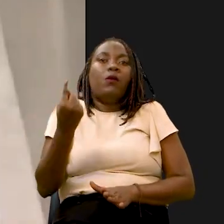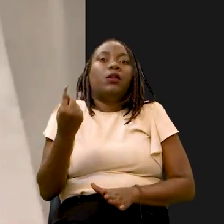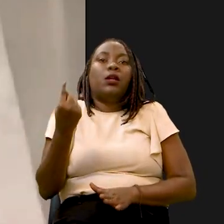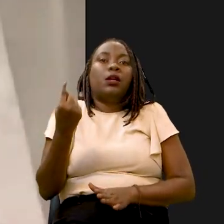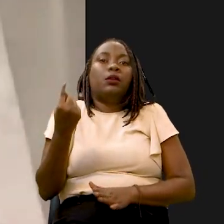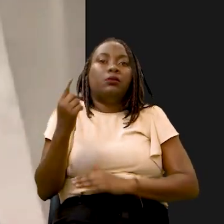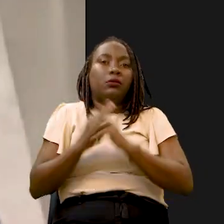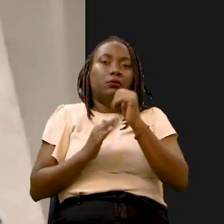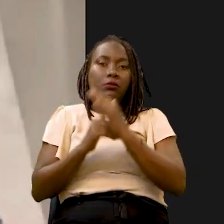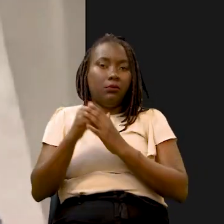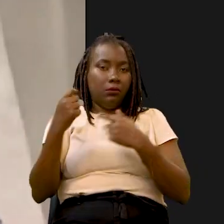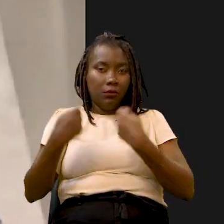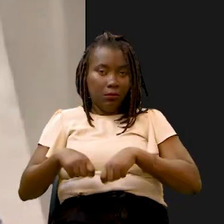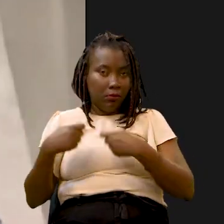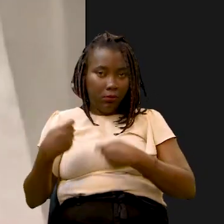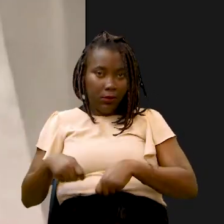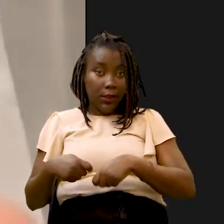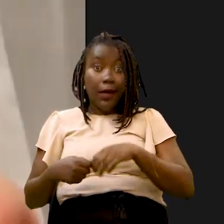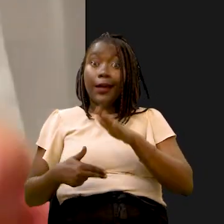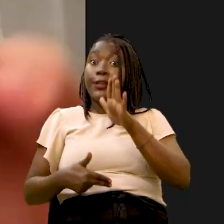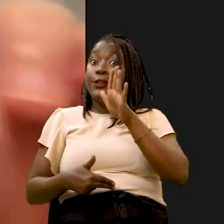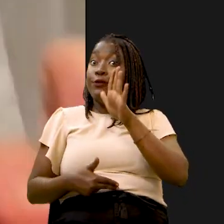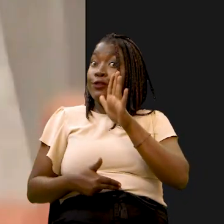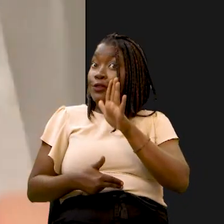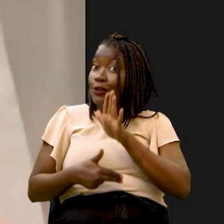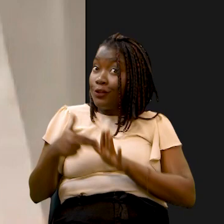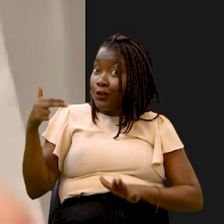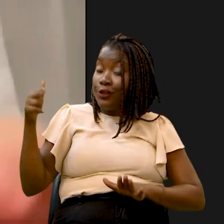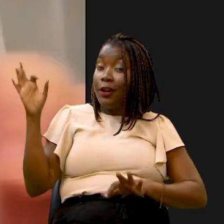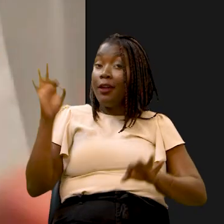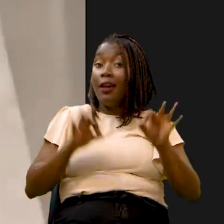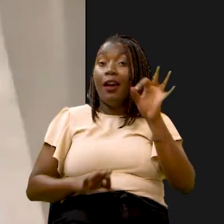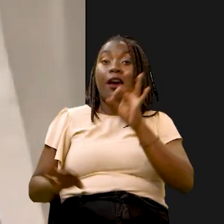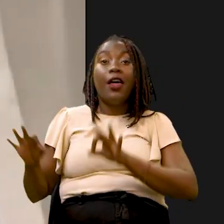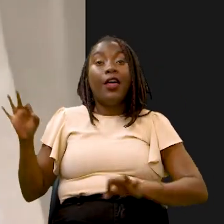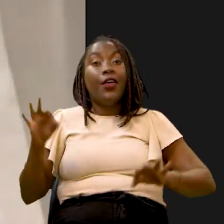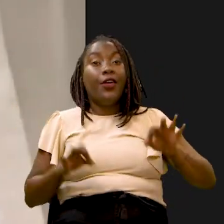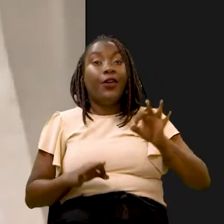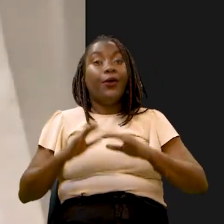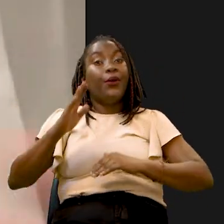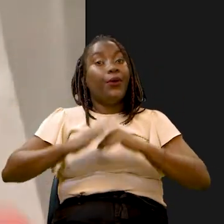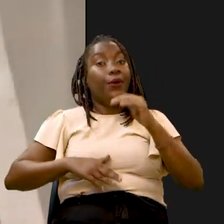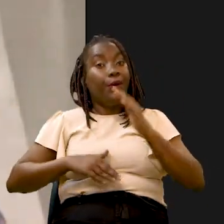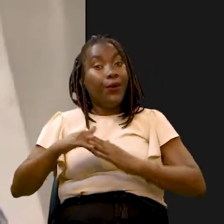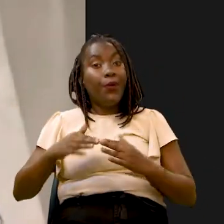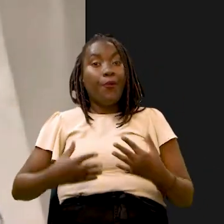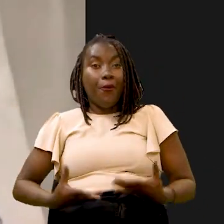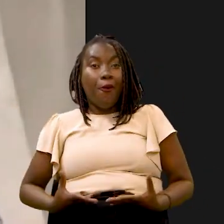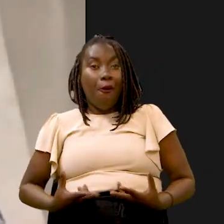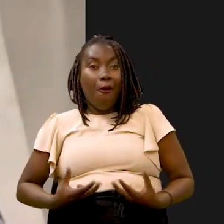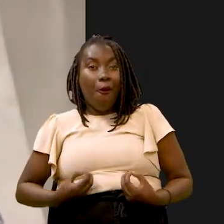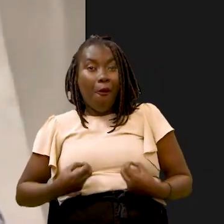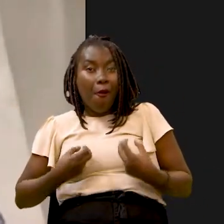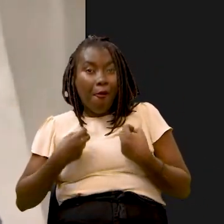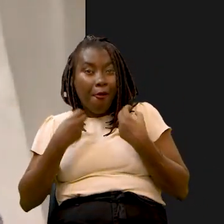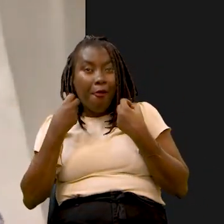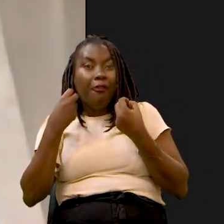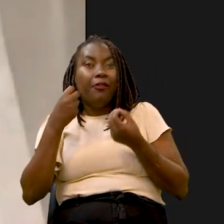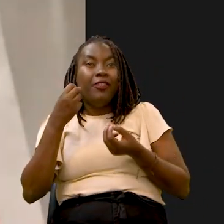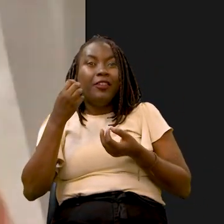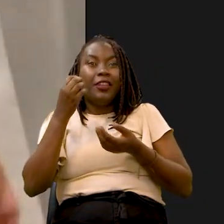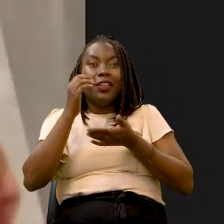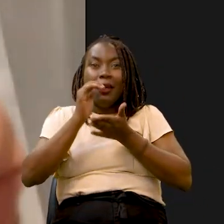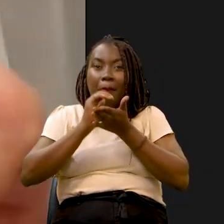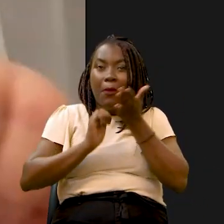cirurgia a única técnica necessária. Então, a cirurgia realizada com a técnica